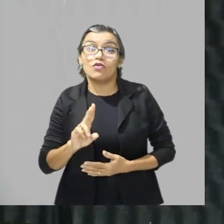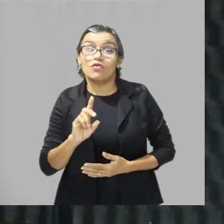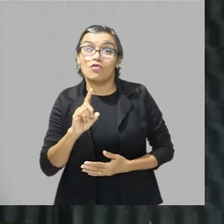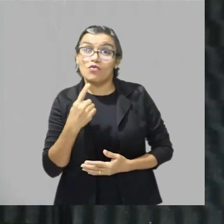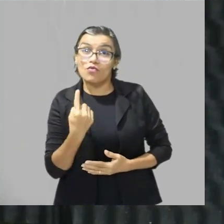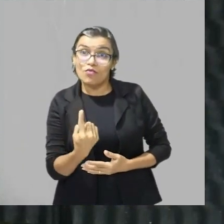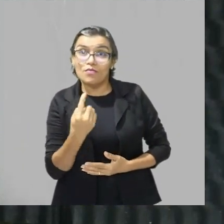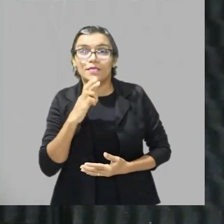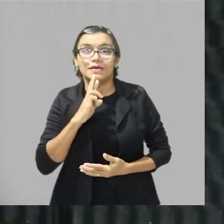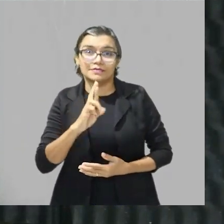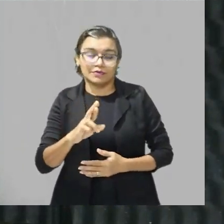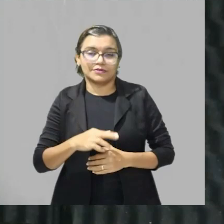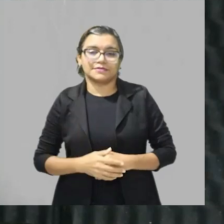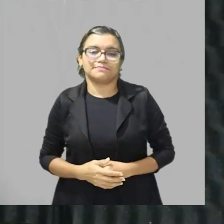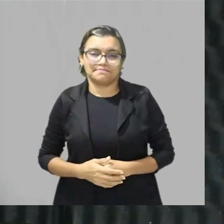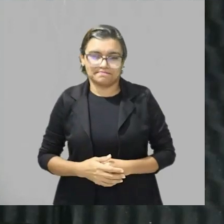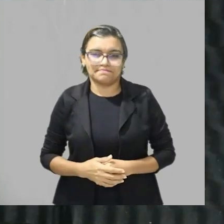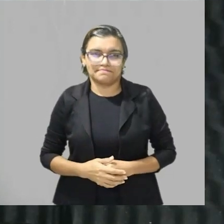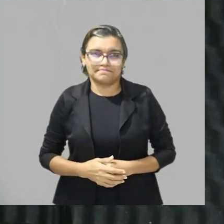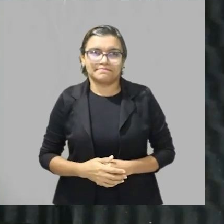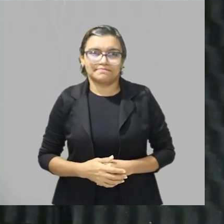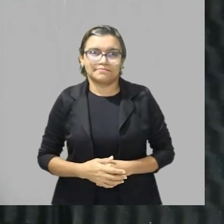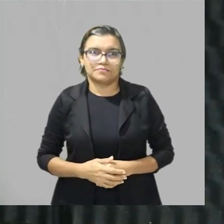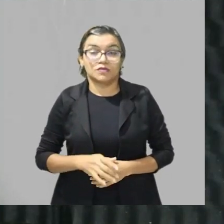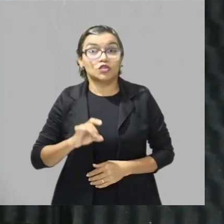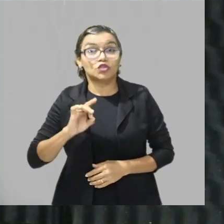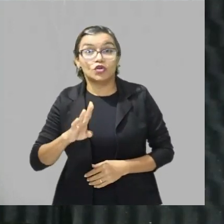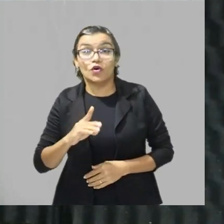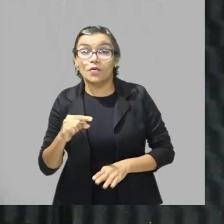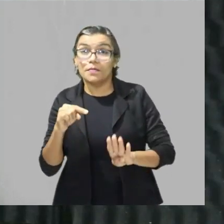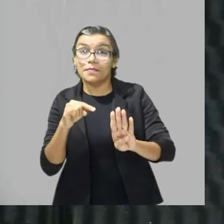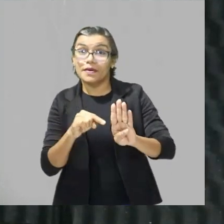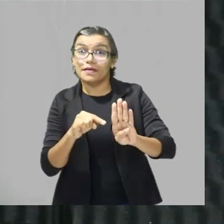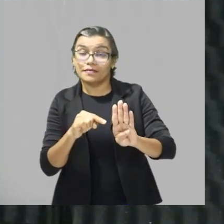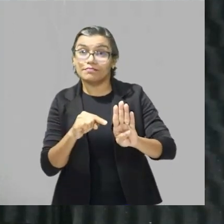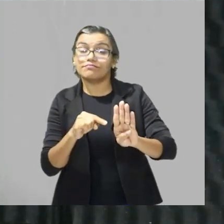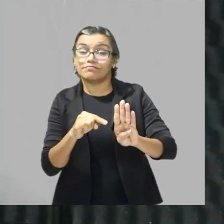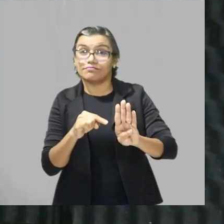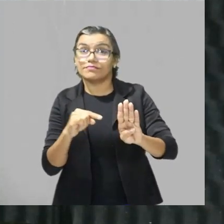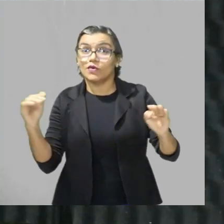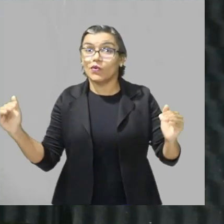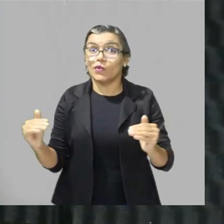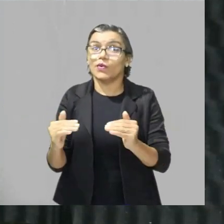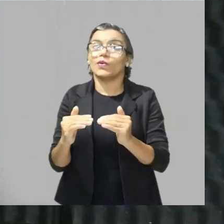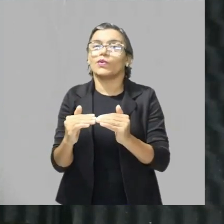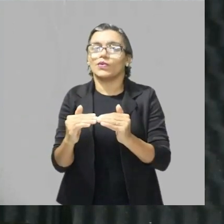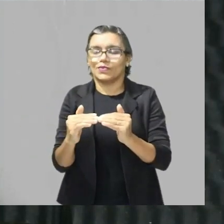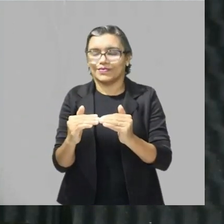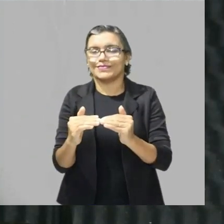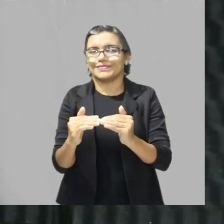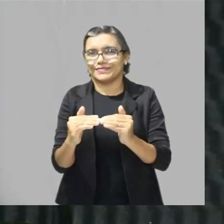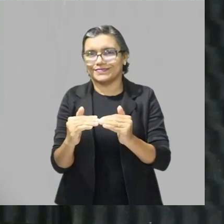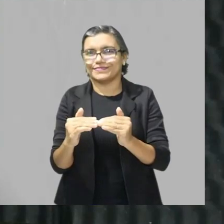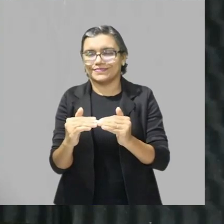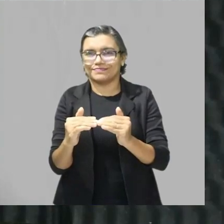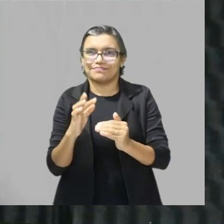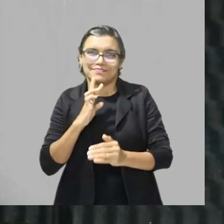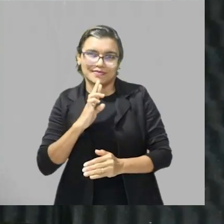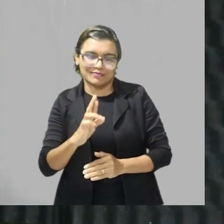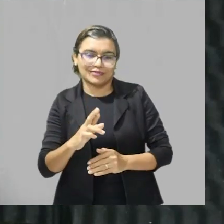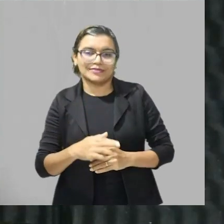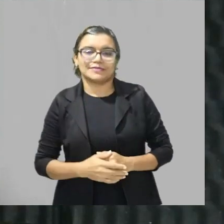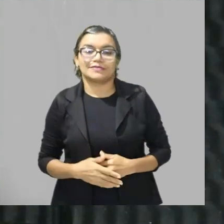saída bebês amigos só a letra b de bola vai satisfazer os nossos anseios nessa questão